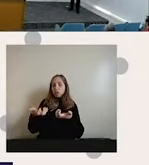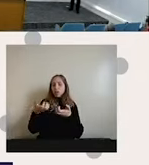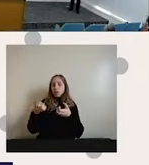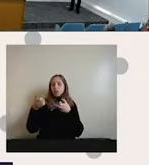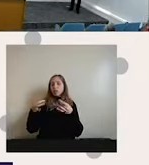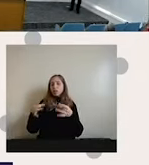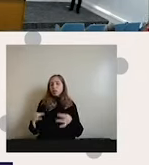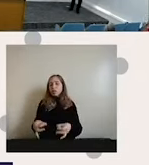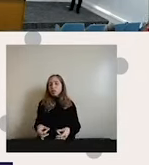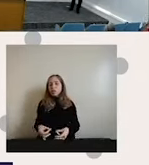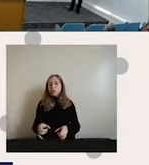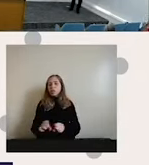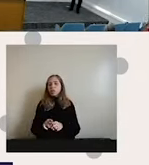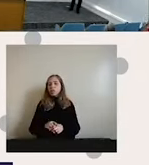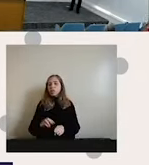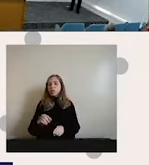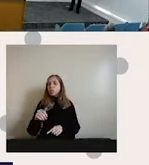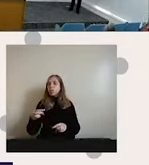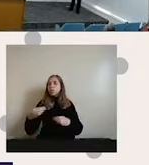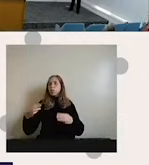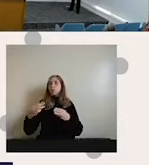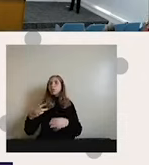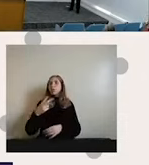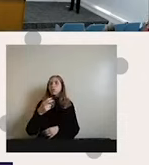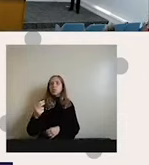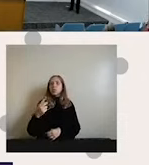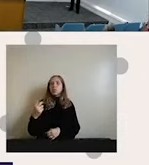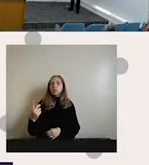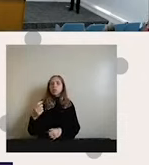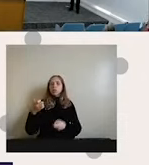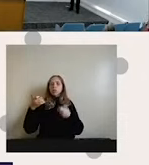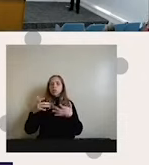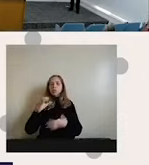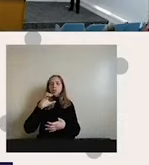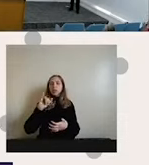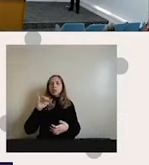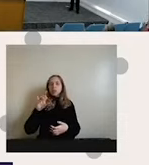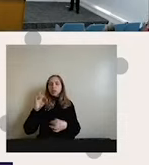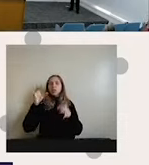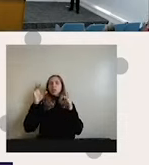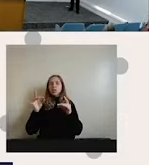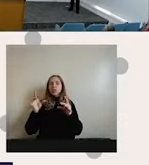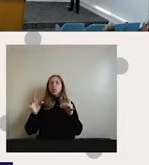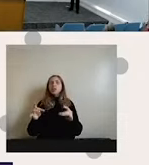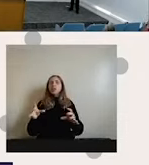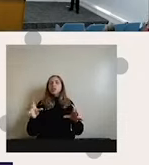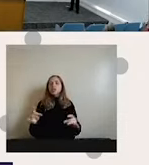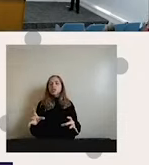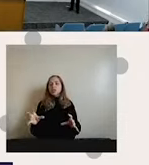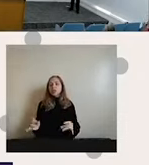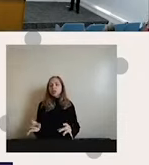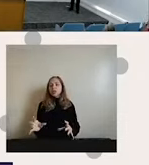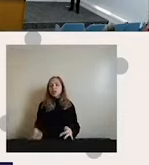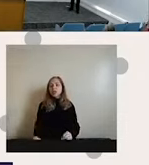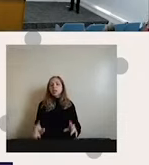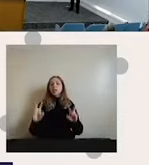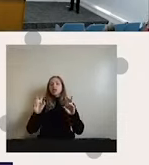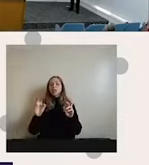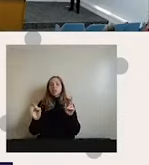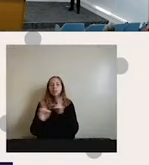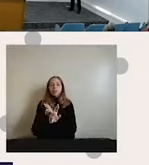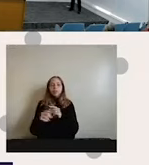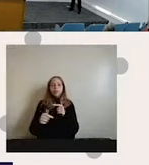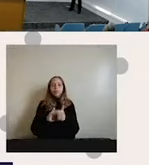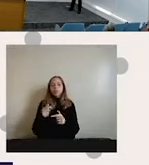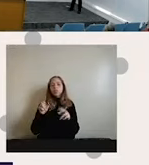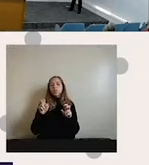da Saúde de 2001, que explica, CID por CID, a caracterização clínica, a relação com o trabalho, inclusive as estratégias de prevenção, né,